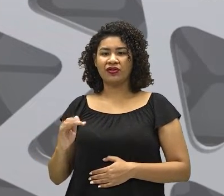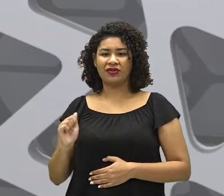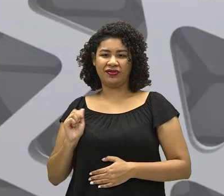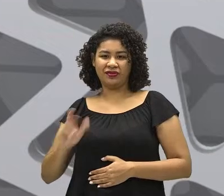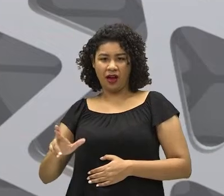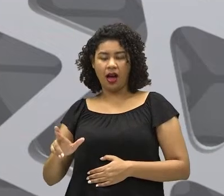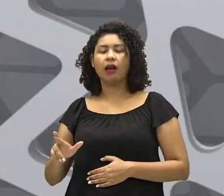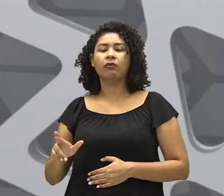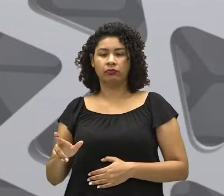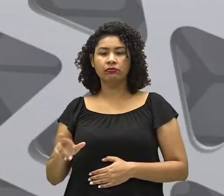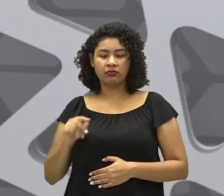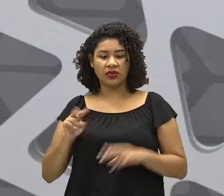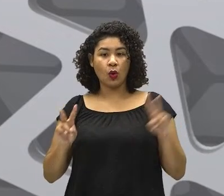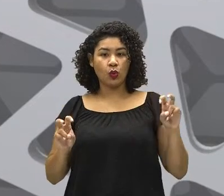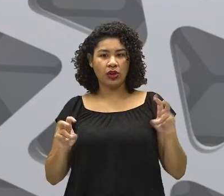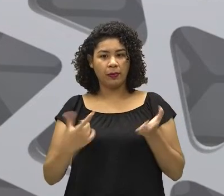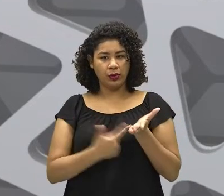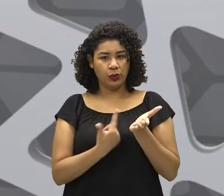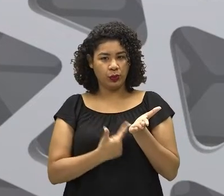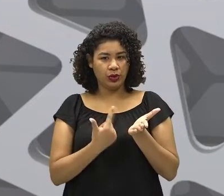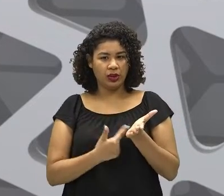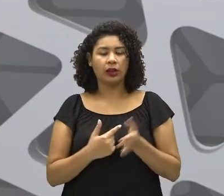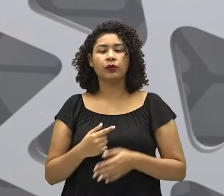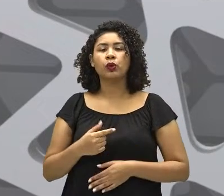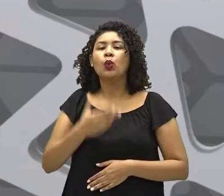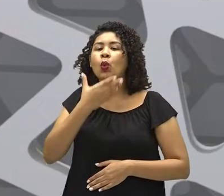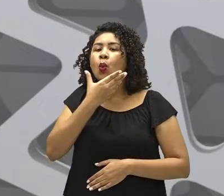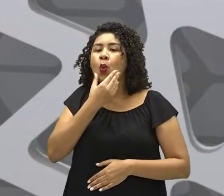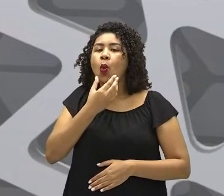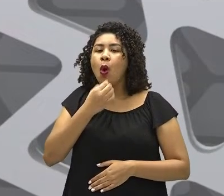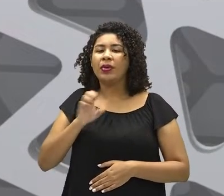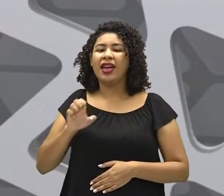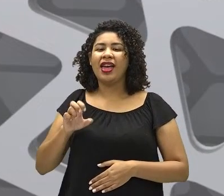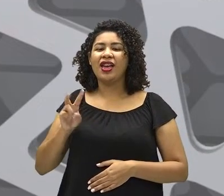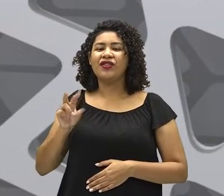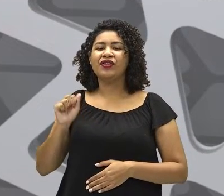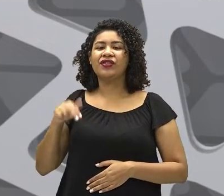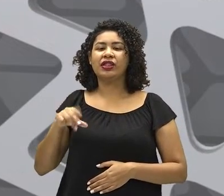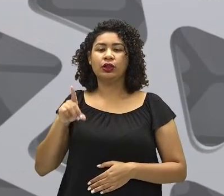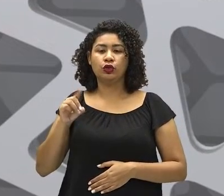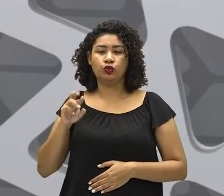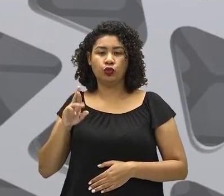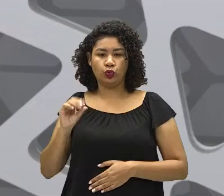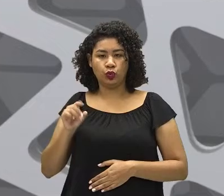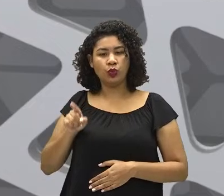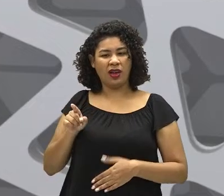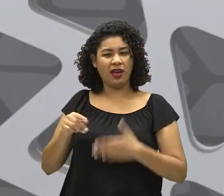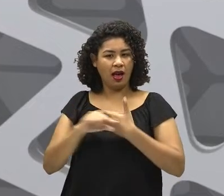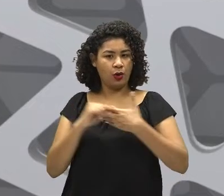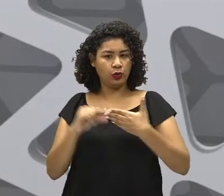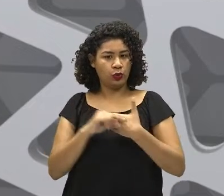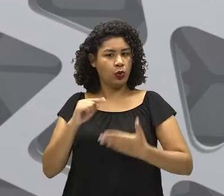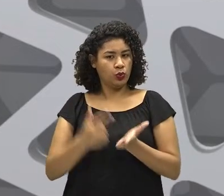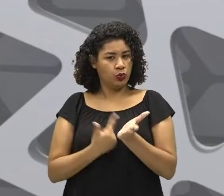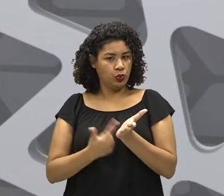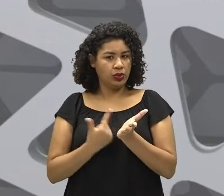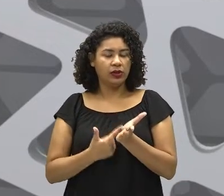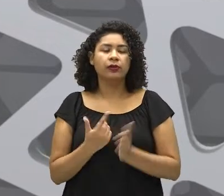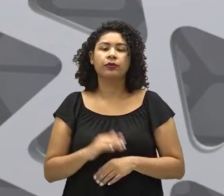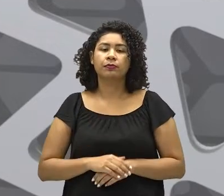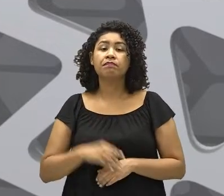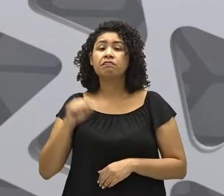que é professor doutor aqui na nossa Universidade Federal do Amazonas. Ele traz algumas características desse sentido de